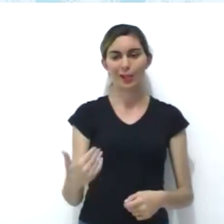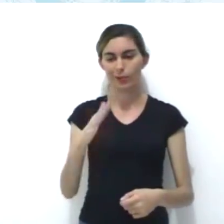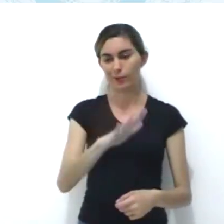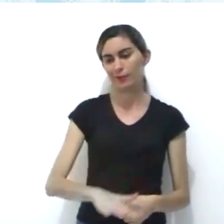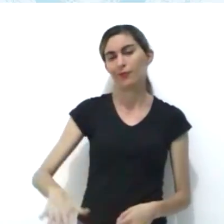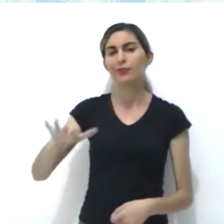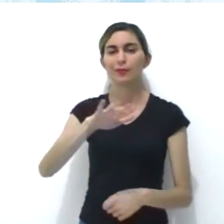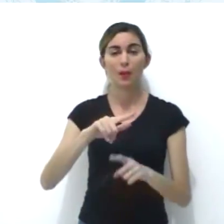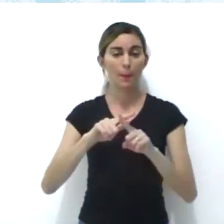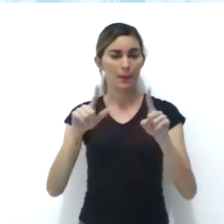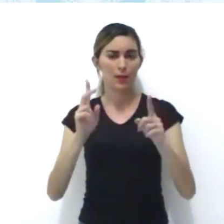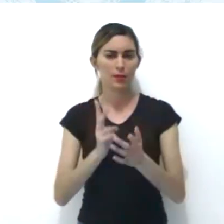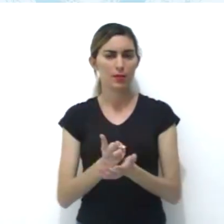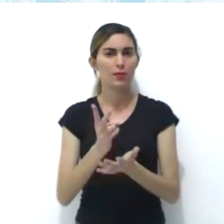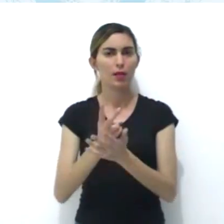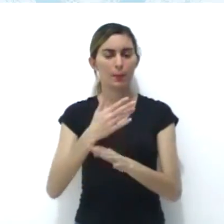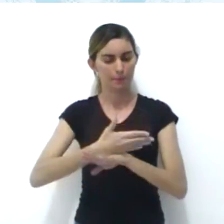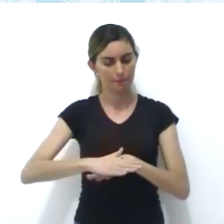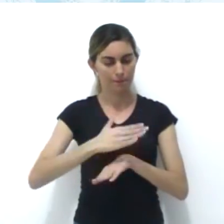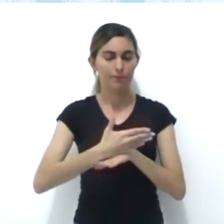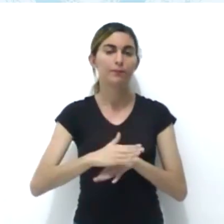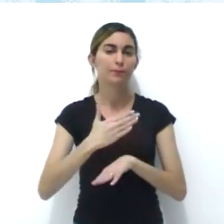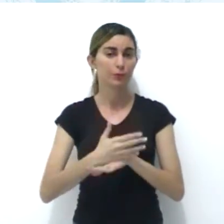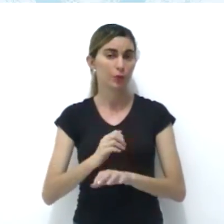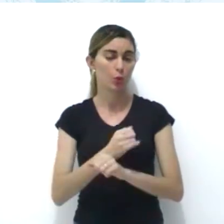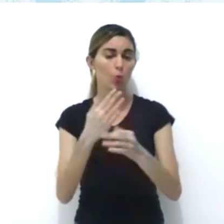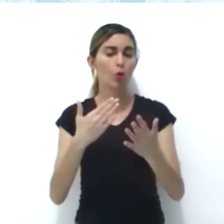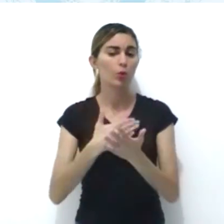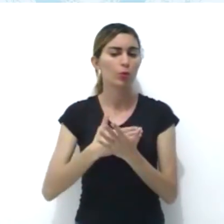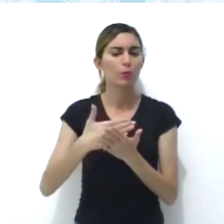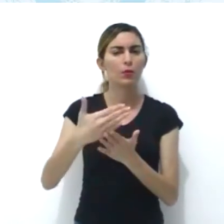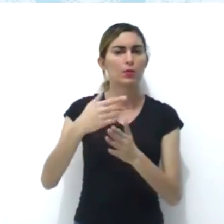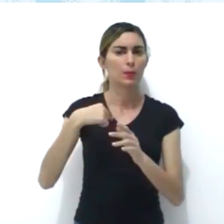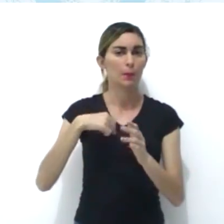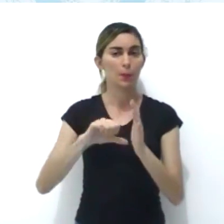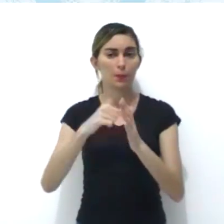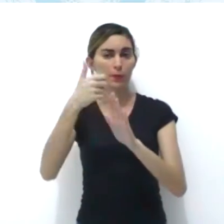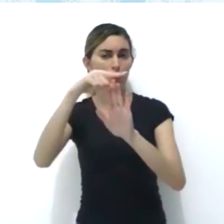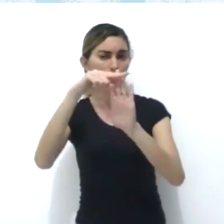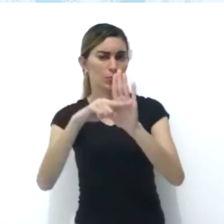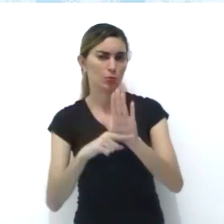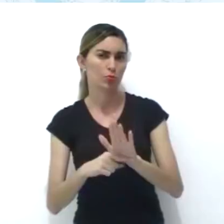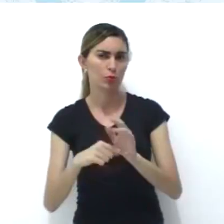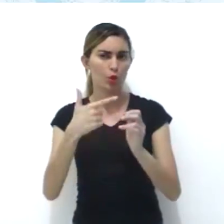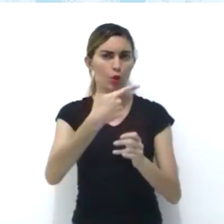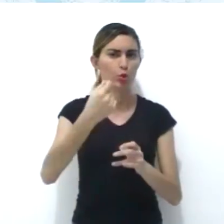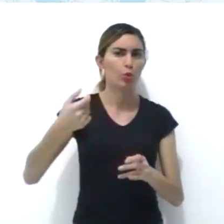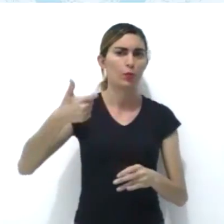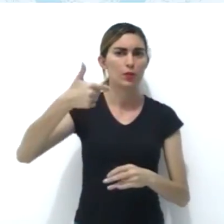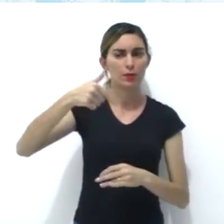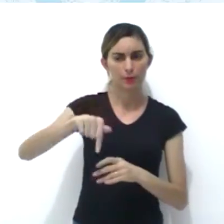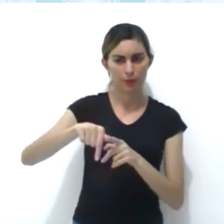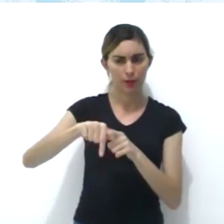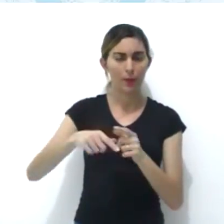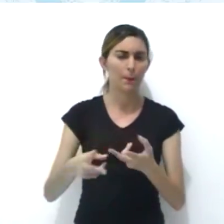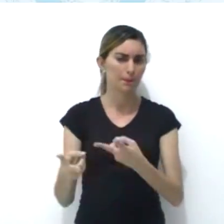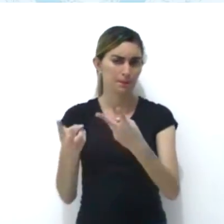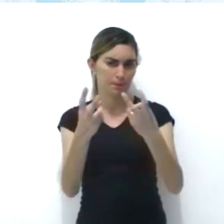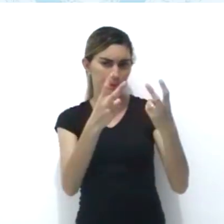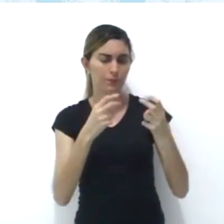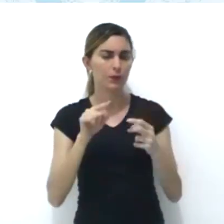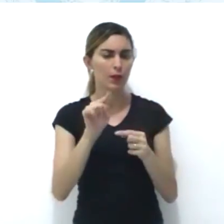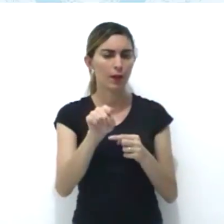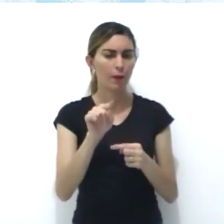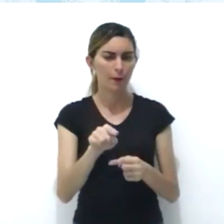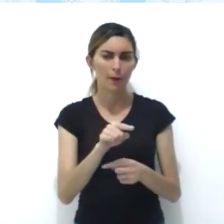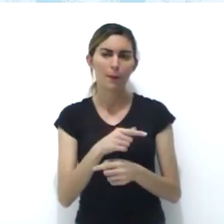sucesso nessa área, mas sempre com disciplina. Quando comecei a desenvolver meu primeiro projeto científico, em 2017,